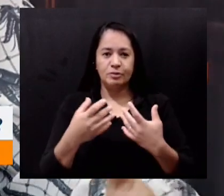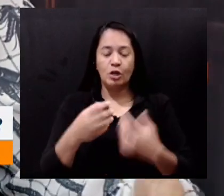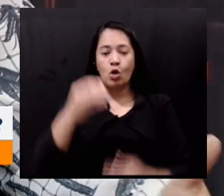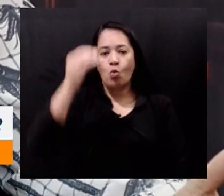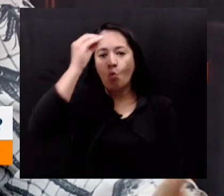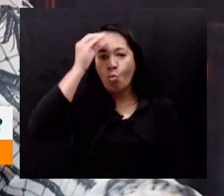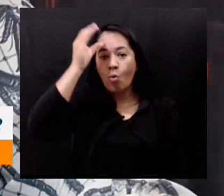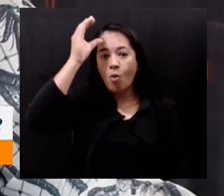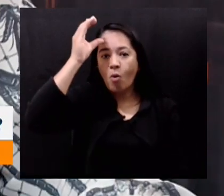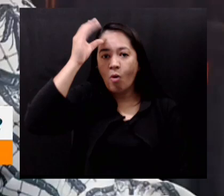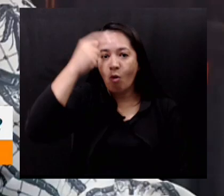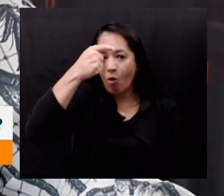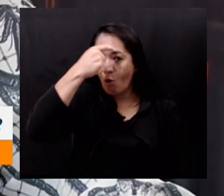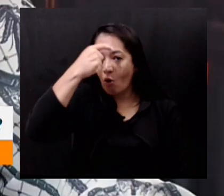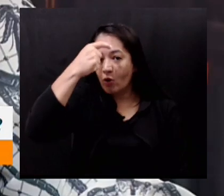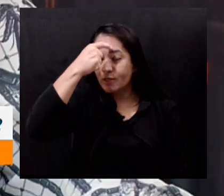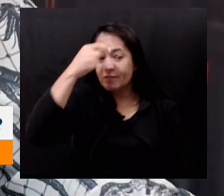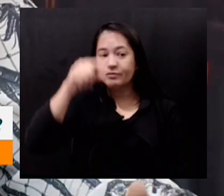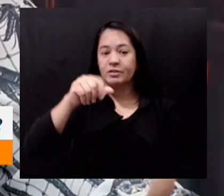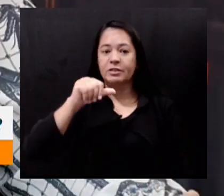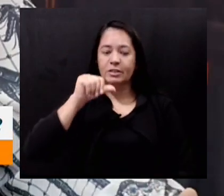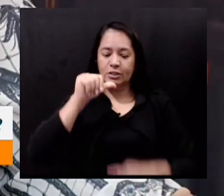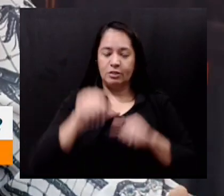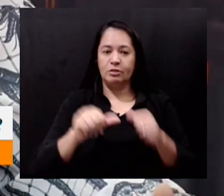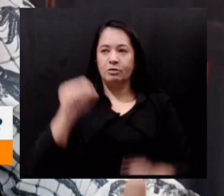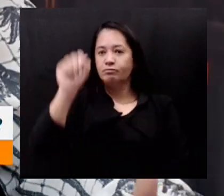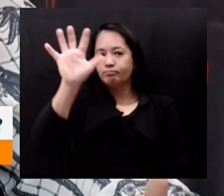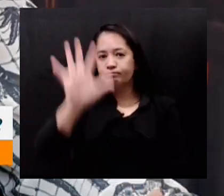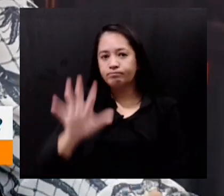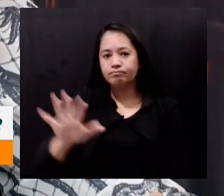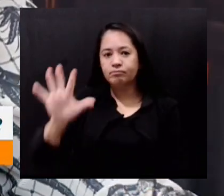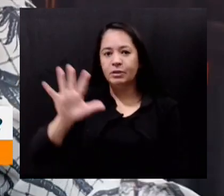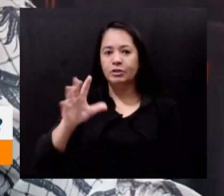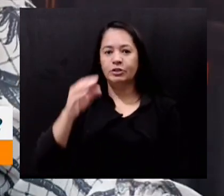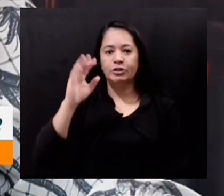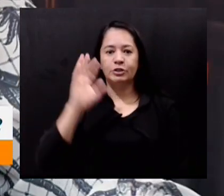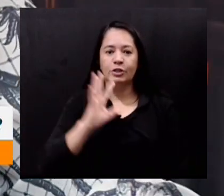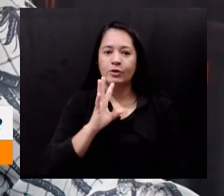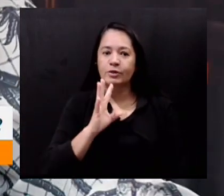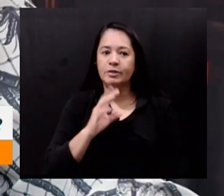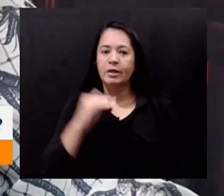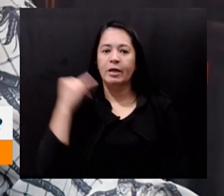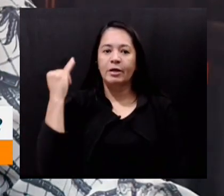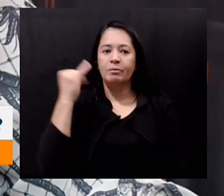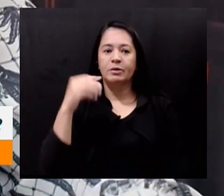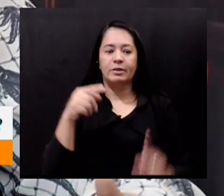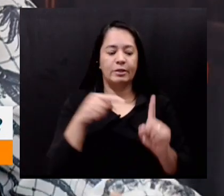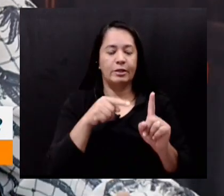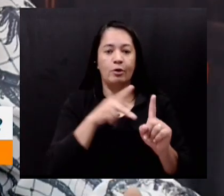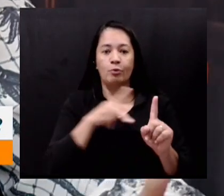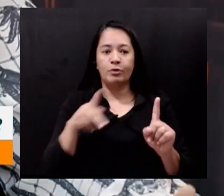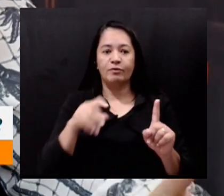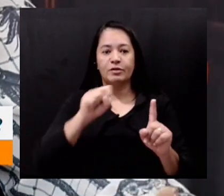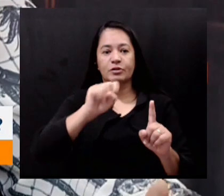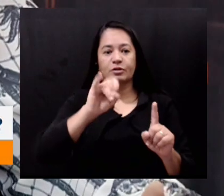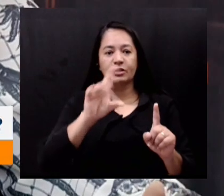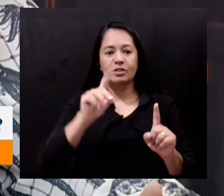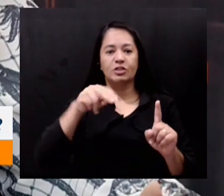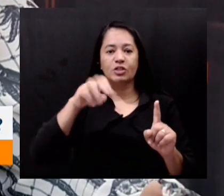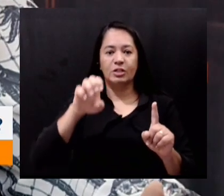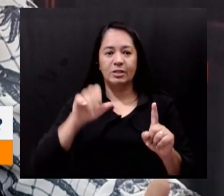você se tornar uma imagem conhecida é muito importante. O professor Sidney, por exemplo, muitas vezes foge